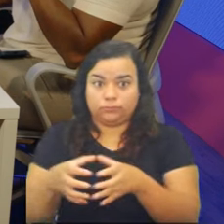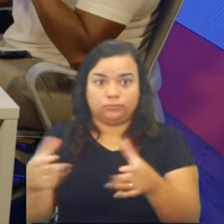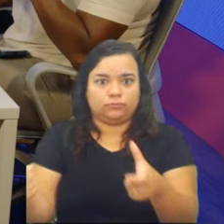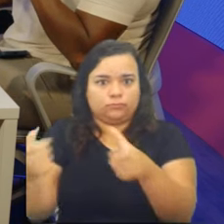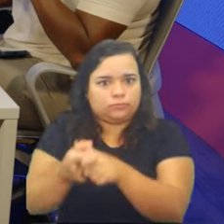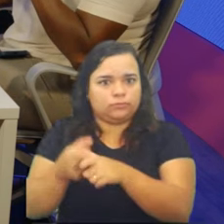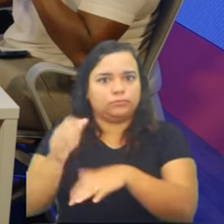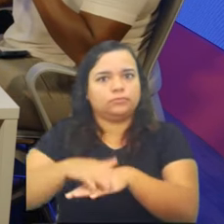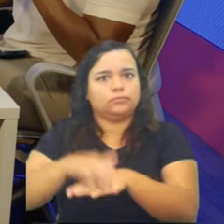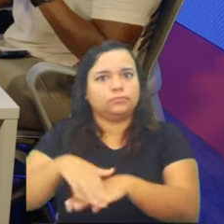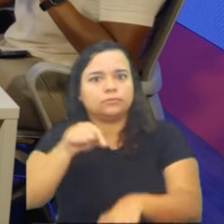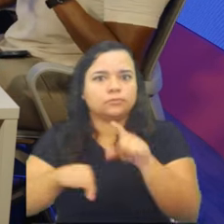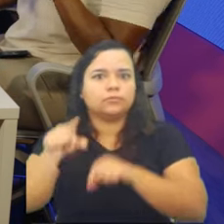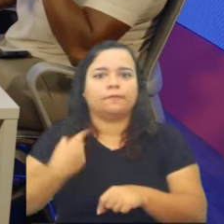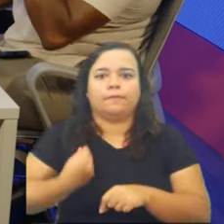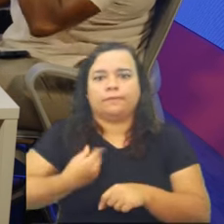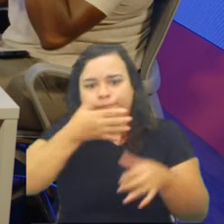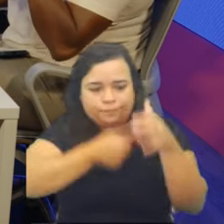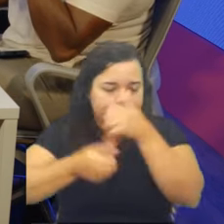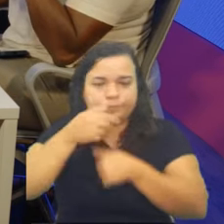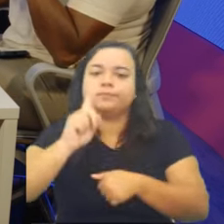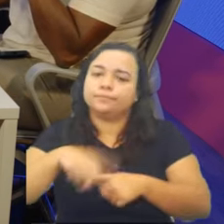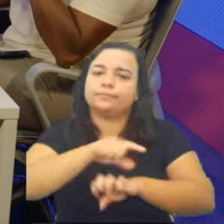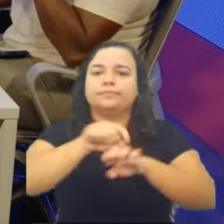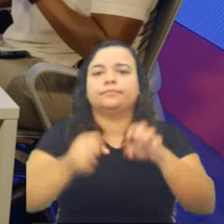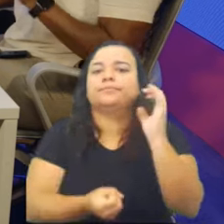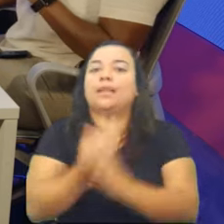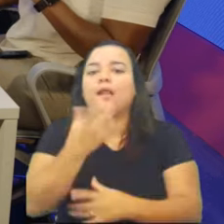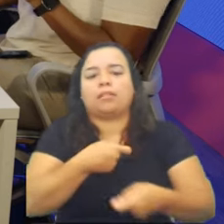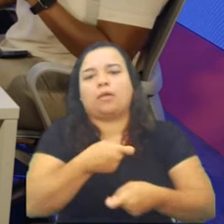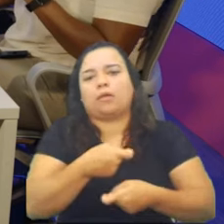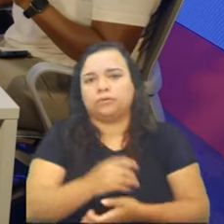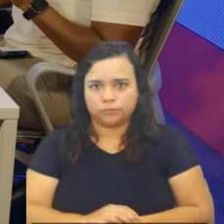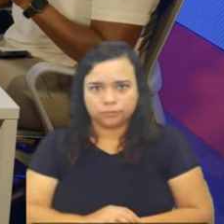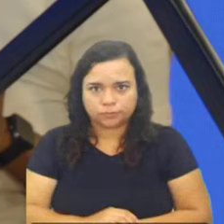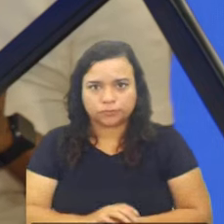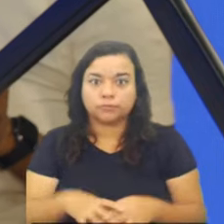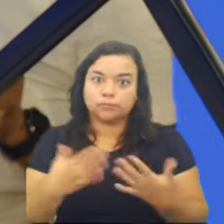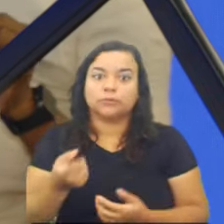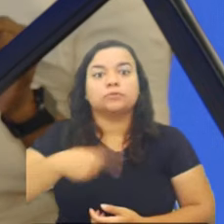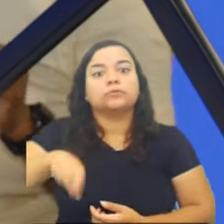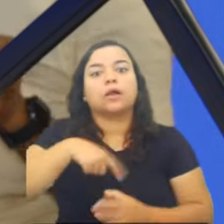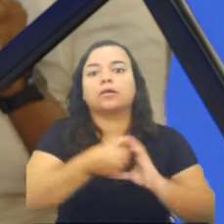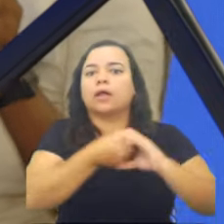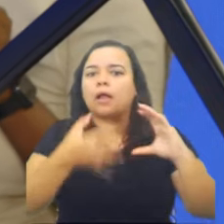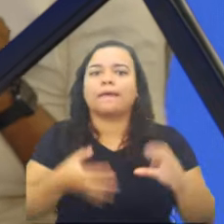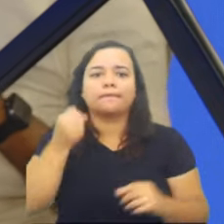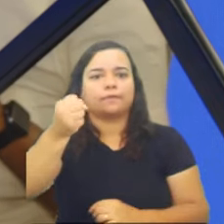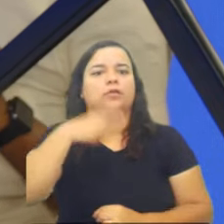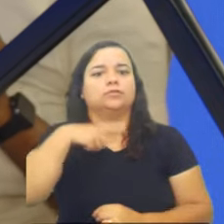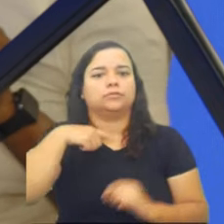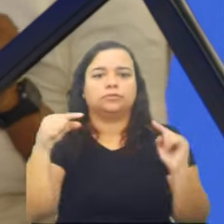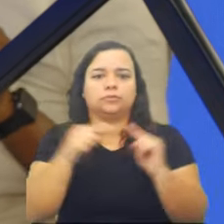eles partem Alternativa de sobrevivência dele é empreender então a gente tem uma característica muito